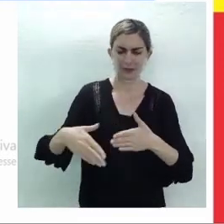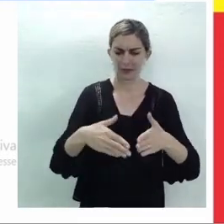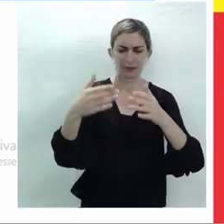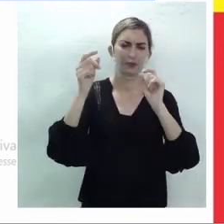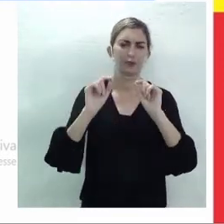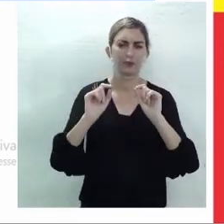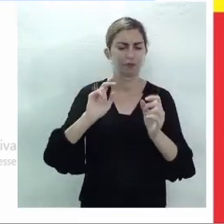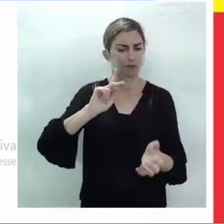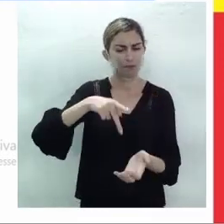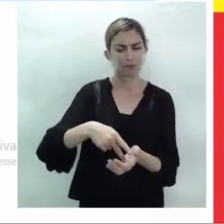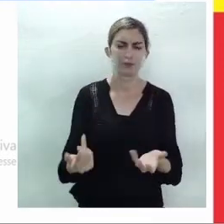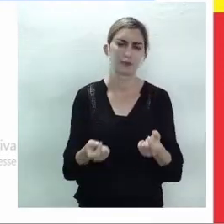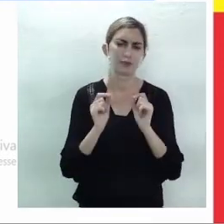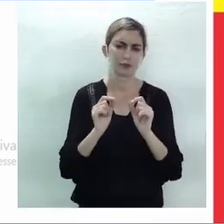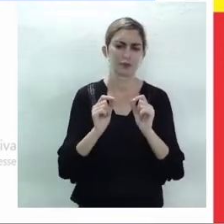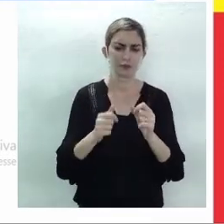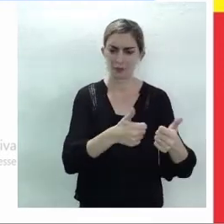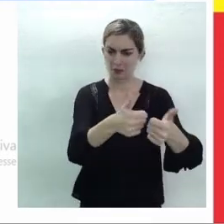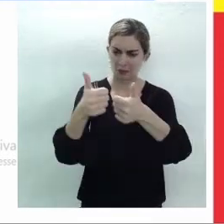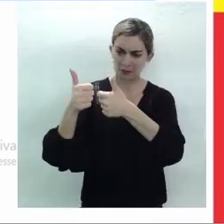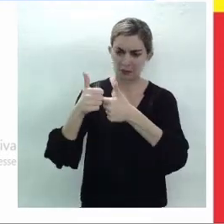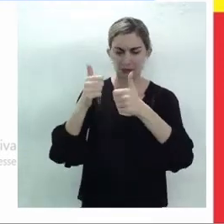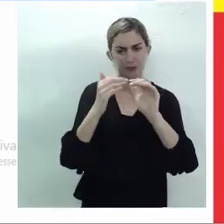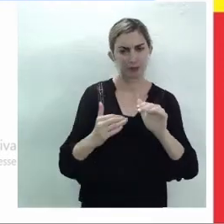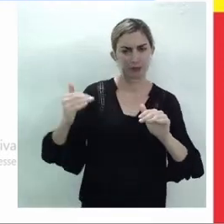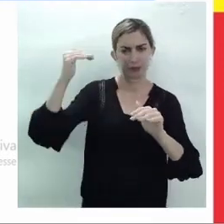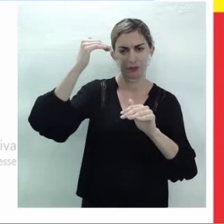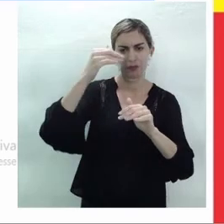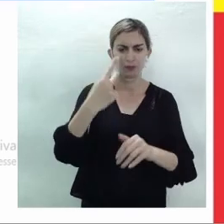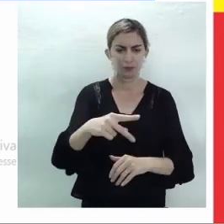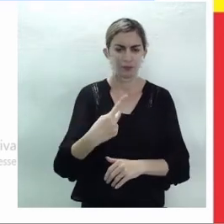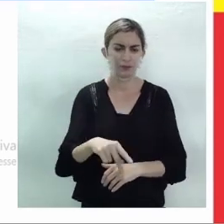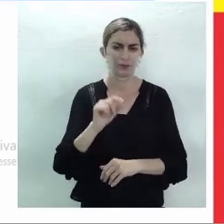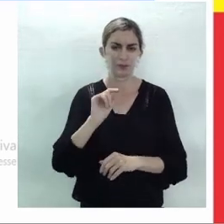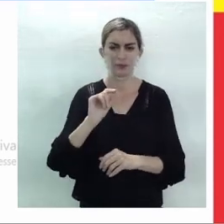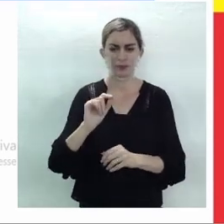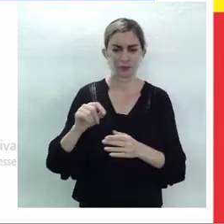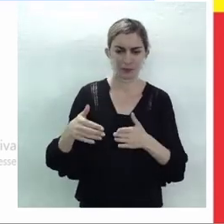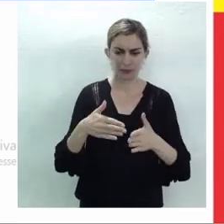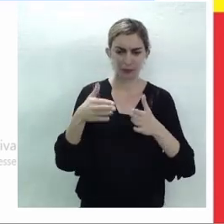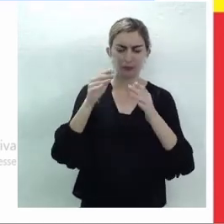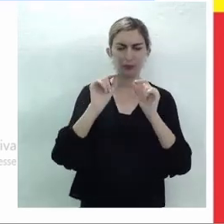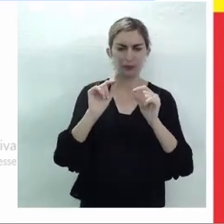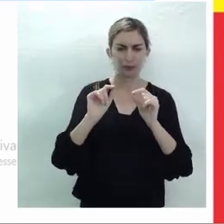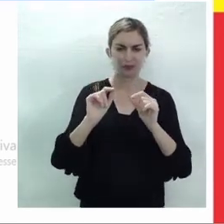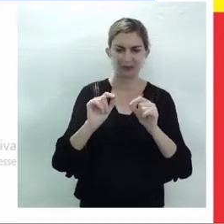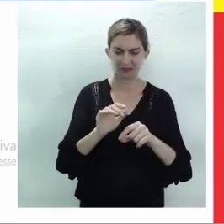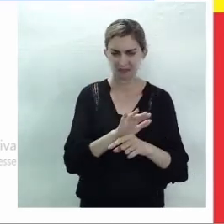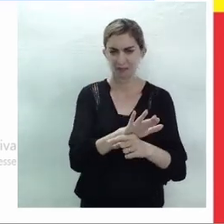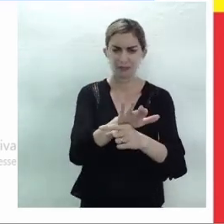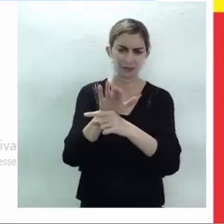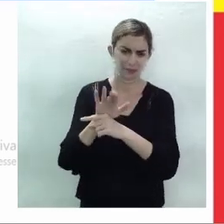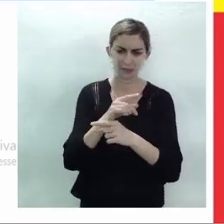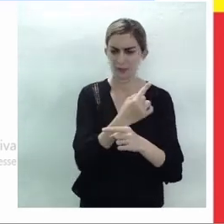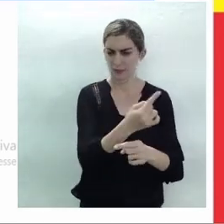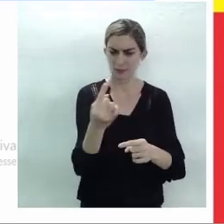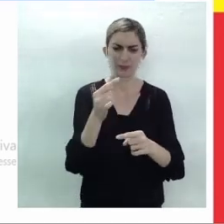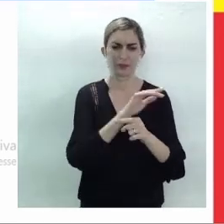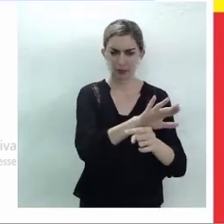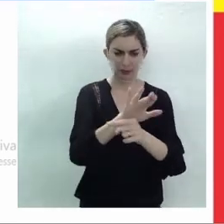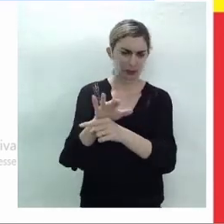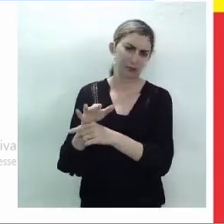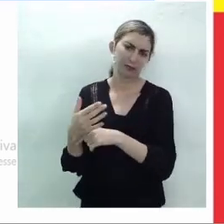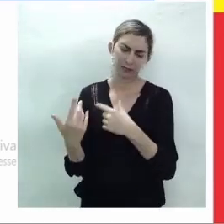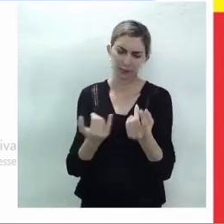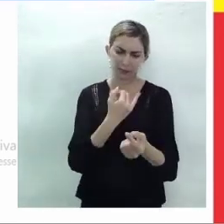caminhos autênticos ao bem supremo. Elas são o quê? Caminhos para o bem supremo, cada uma. Então,